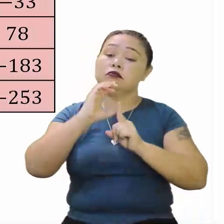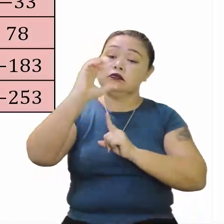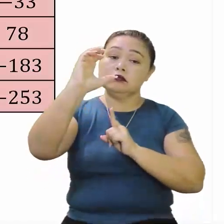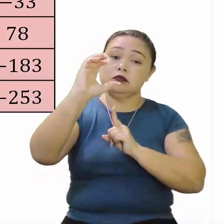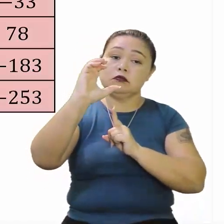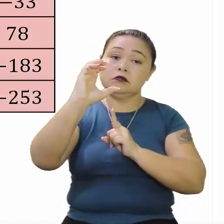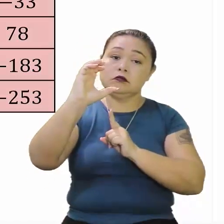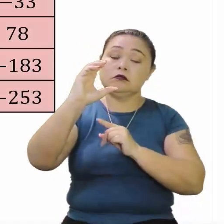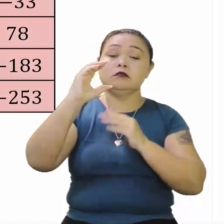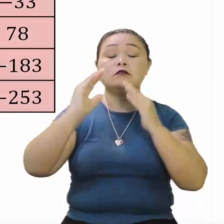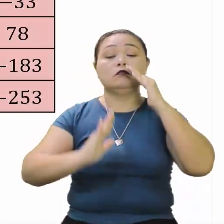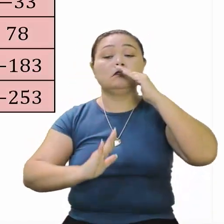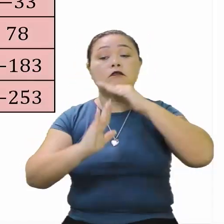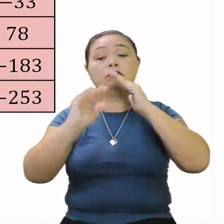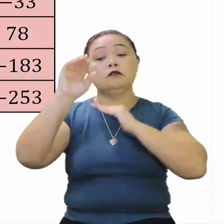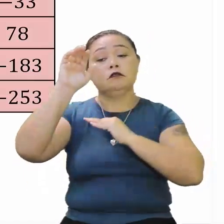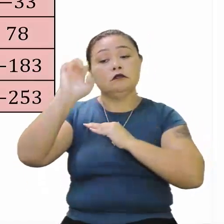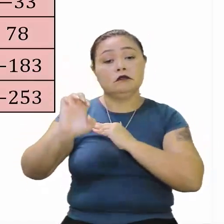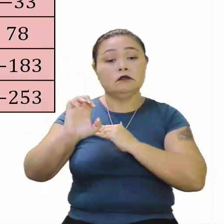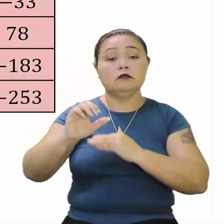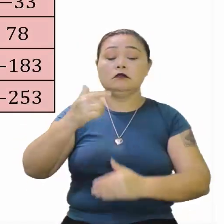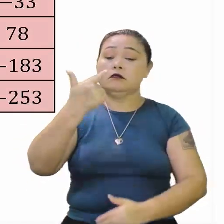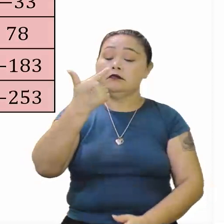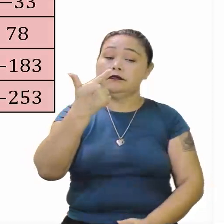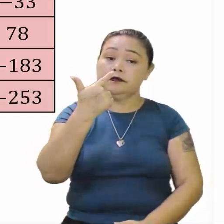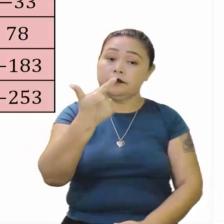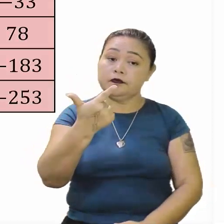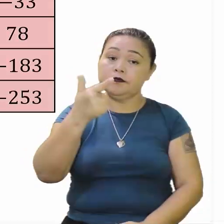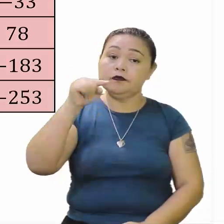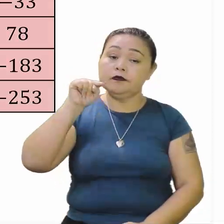E ponto de ebulição